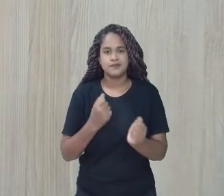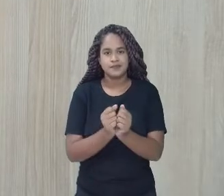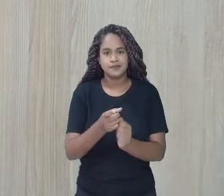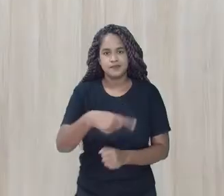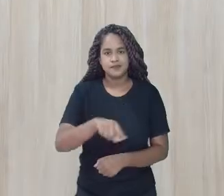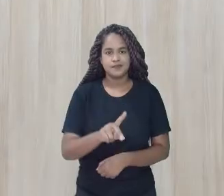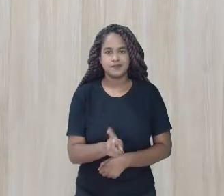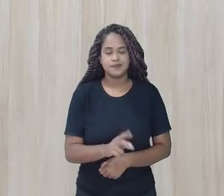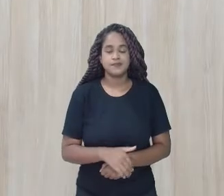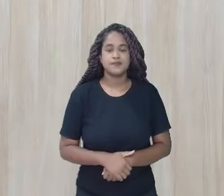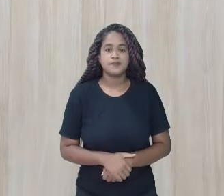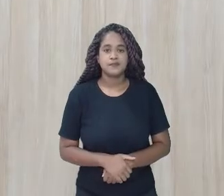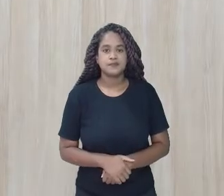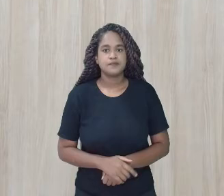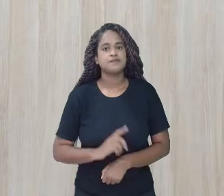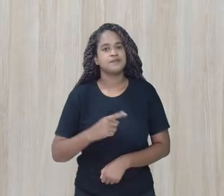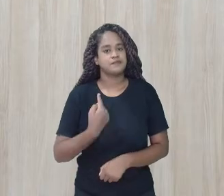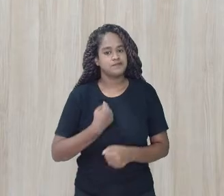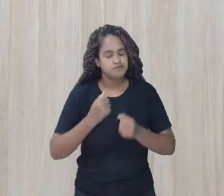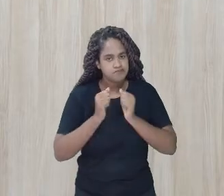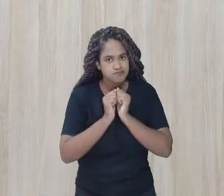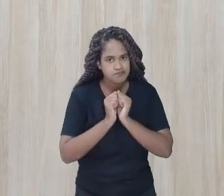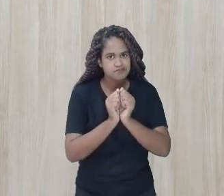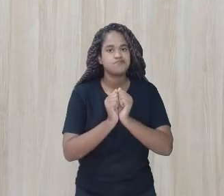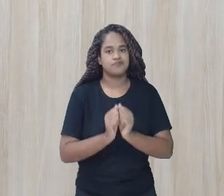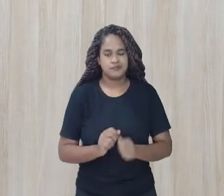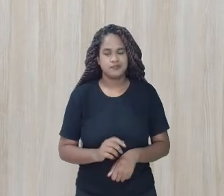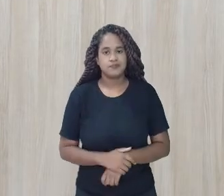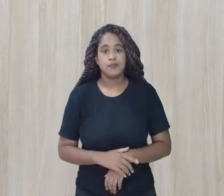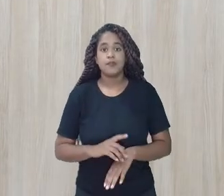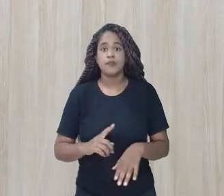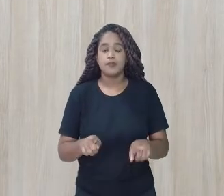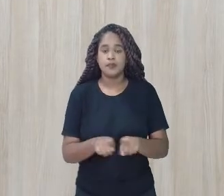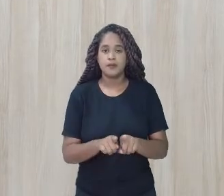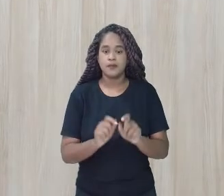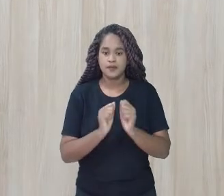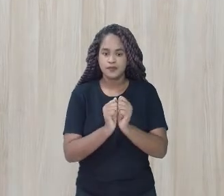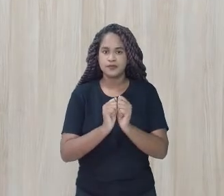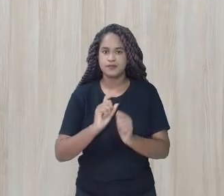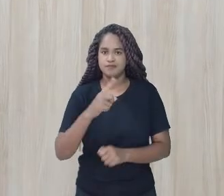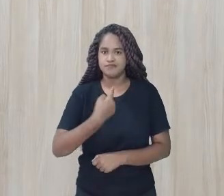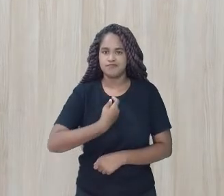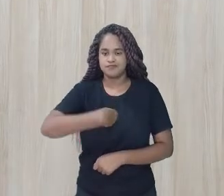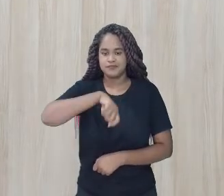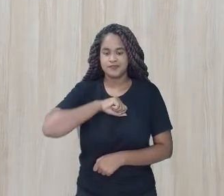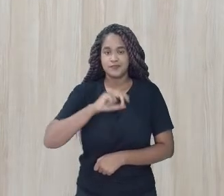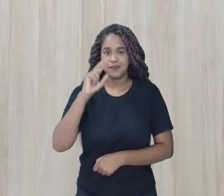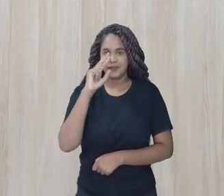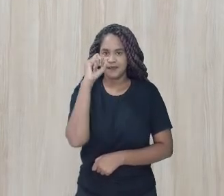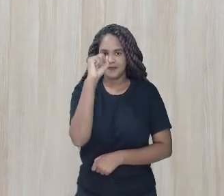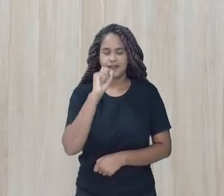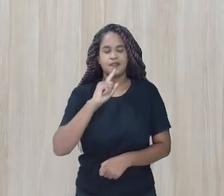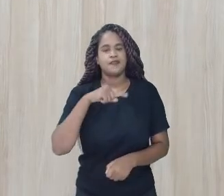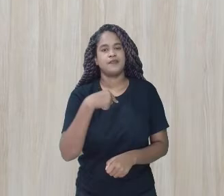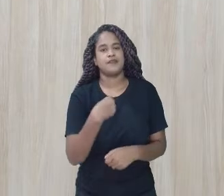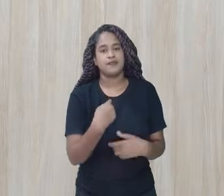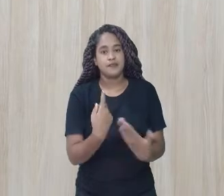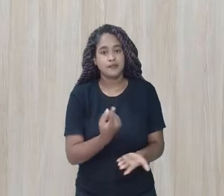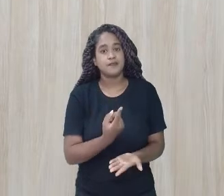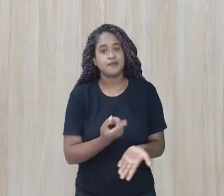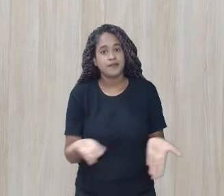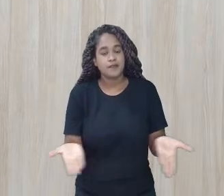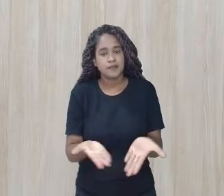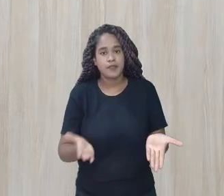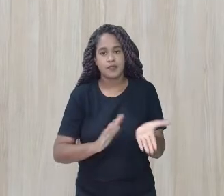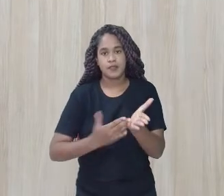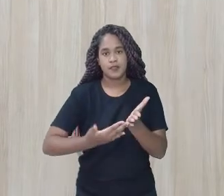vocês. Isso, caminhemos juntos então, né? Que juntos somos mais fortes. Olha, quem faz a tradução simultânea para a língua brasileira de